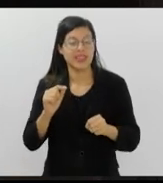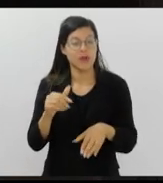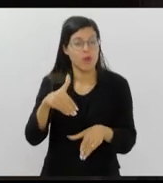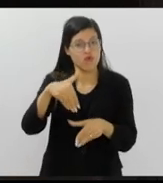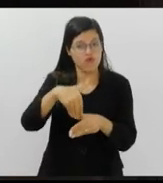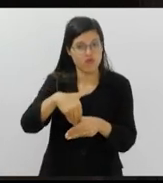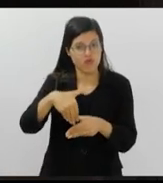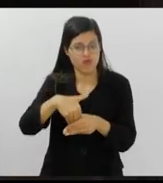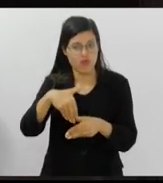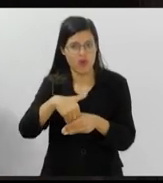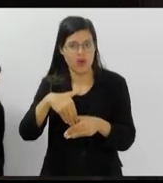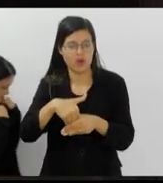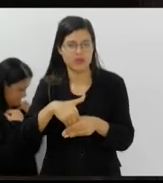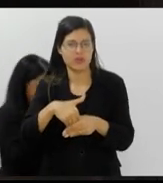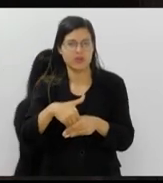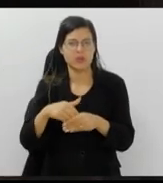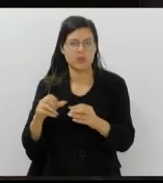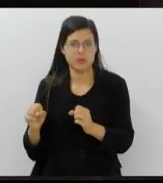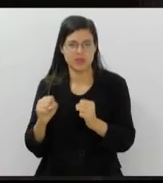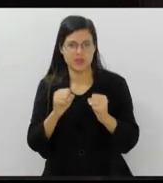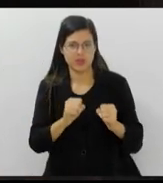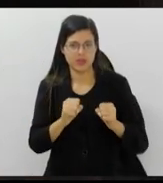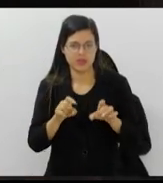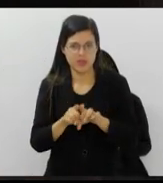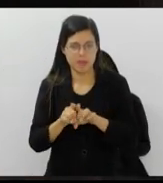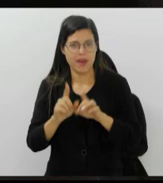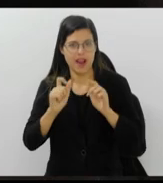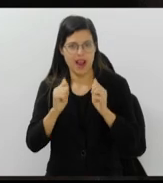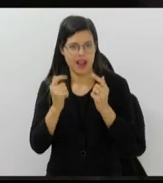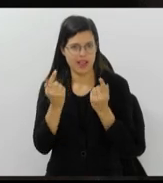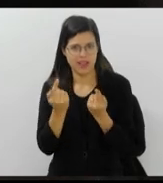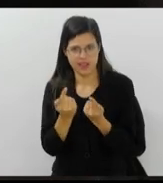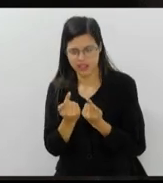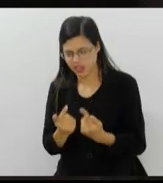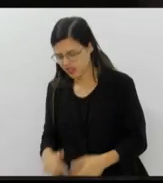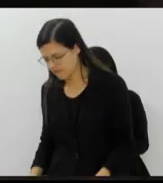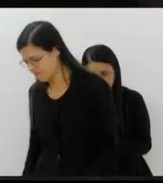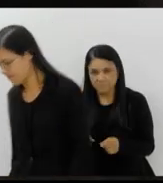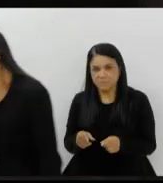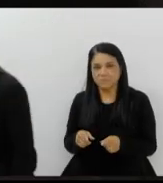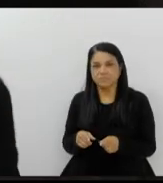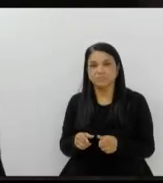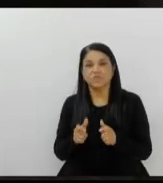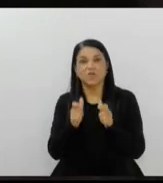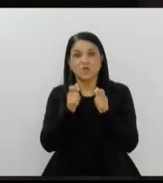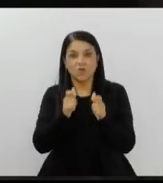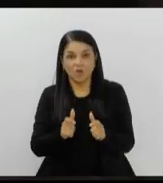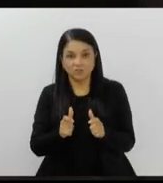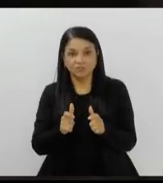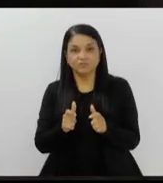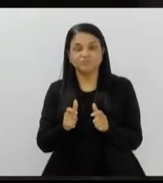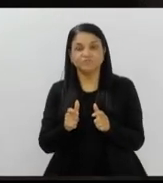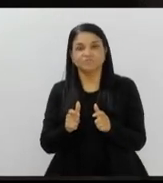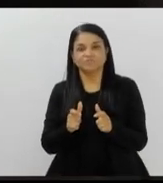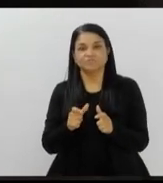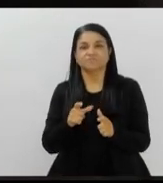é mais poderoso do que a Casa Legislativa, que é de onde devem vir as